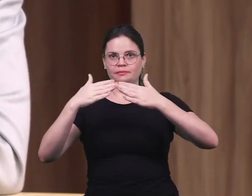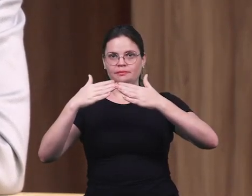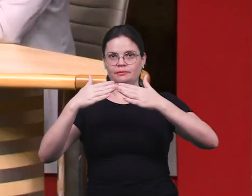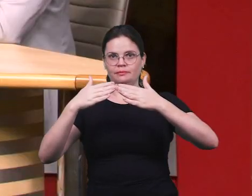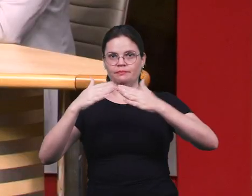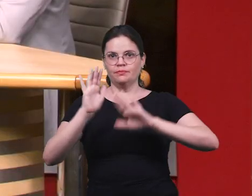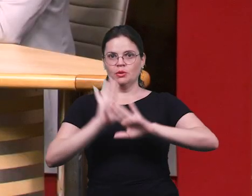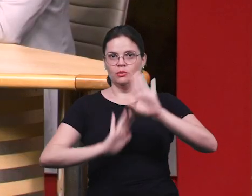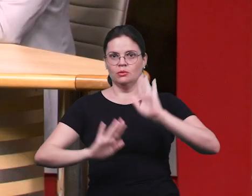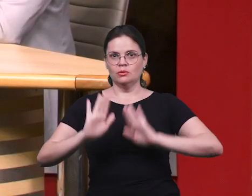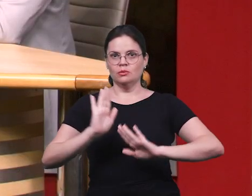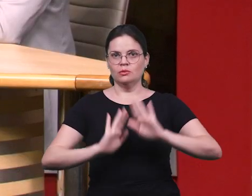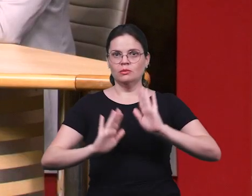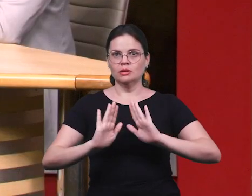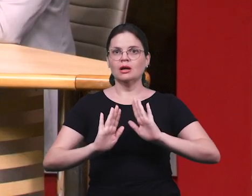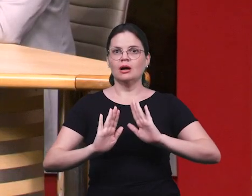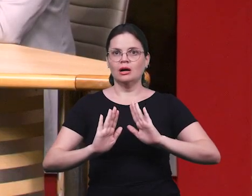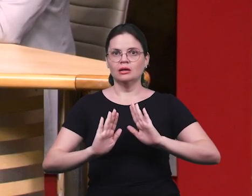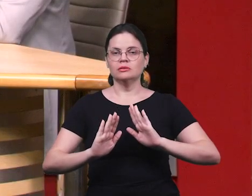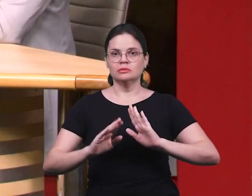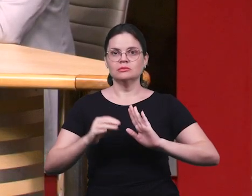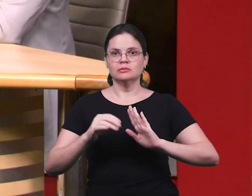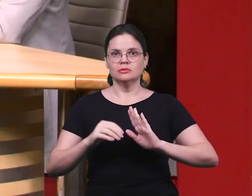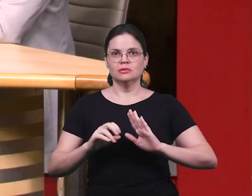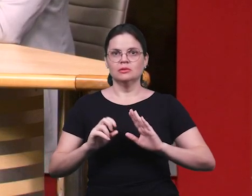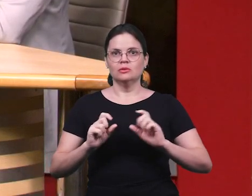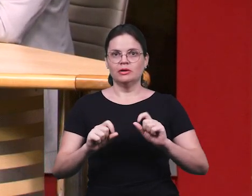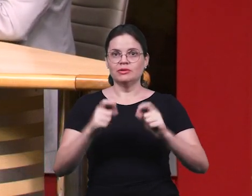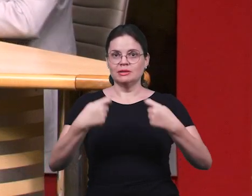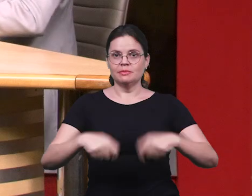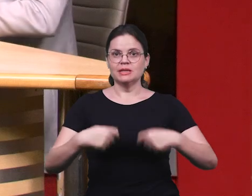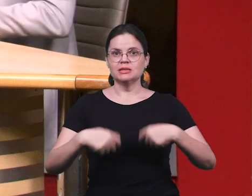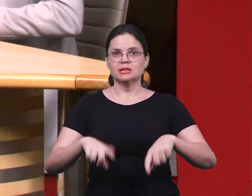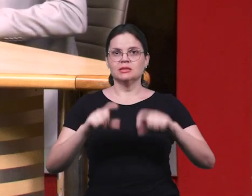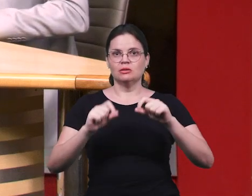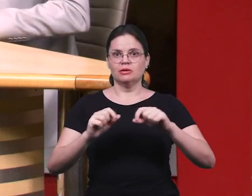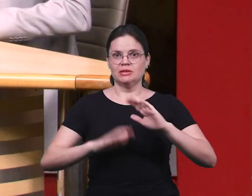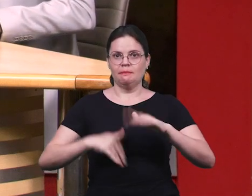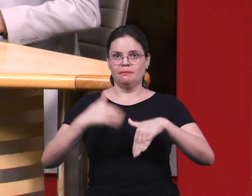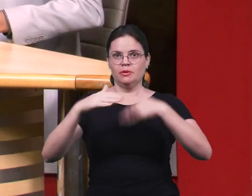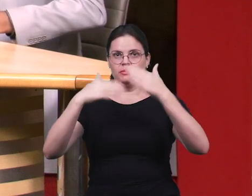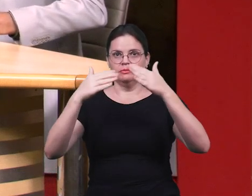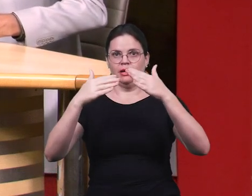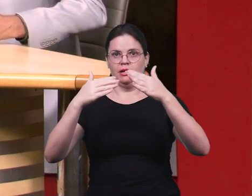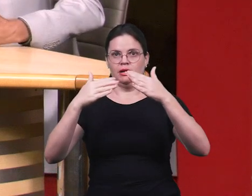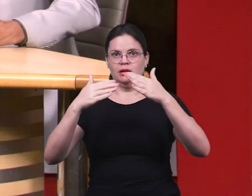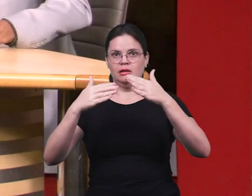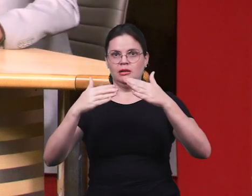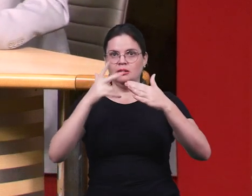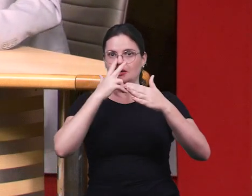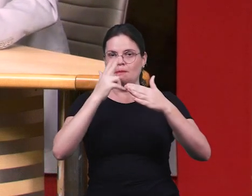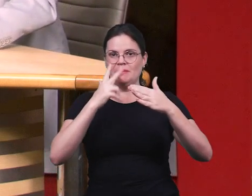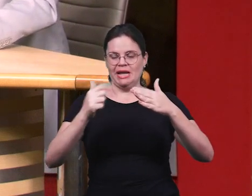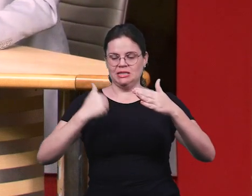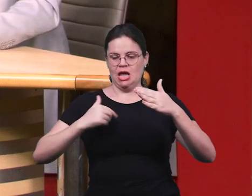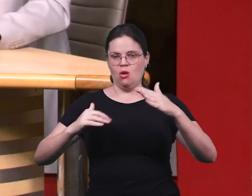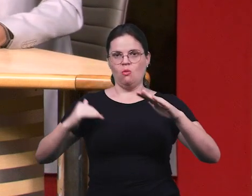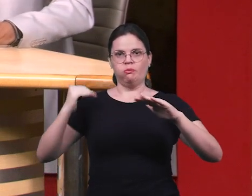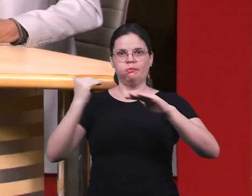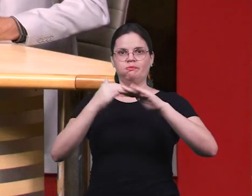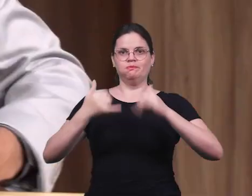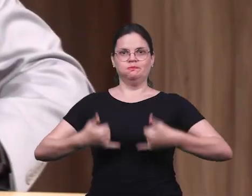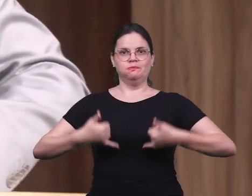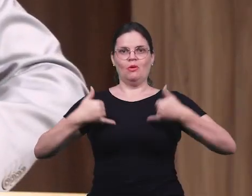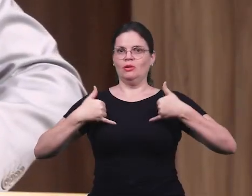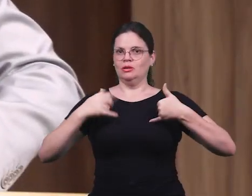cada vez mais, reconhecendo que foi o Verdade. Senhor. Né? Quando você prospera, não deixa o seu orgulho crescer junto.